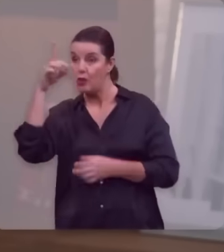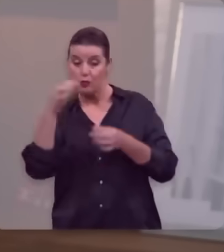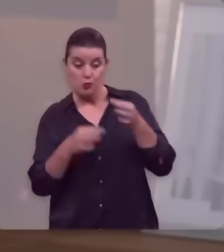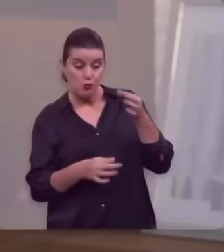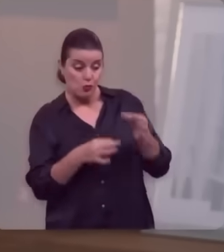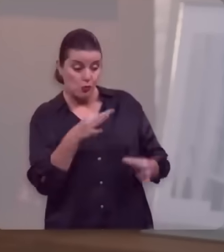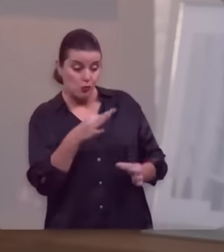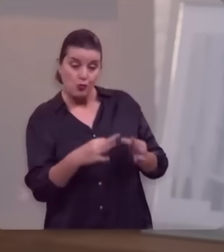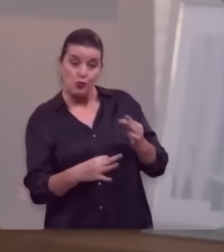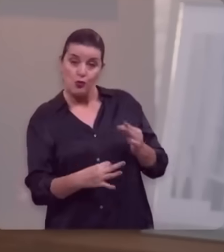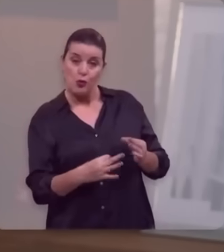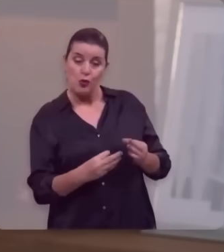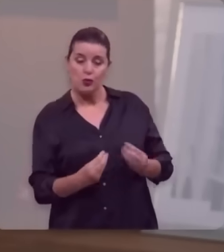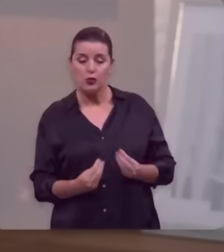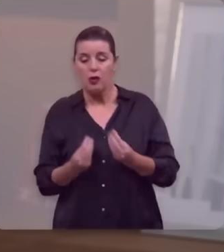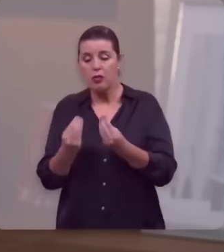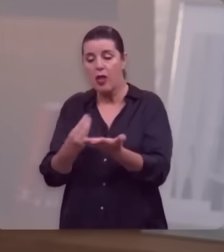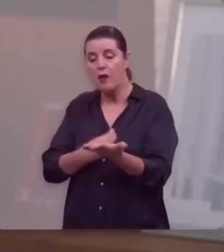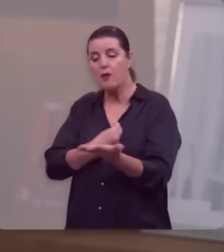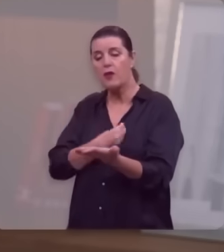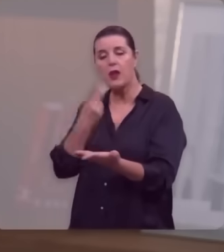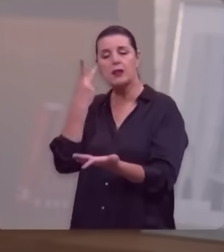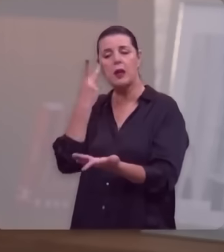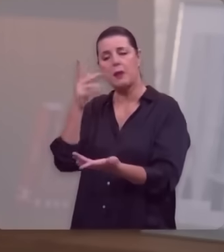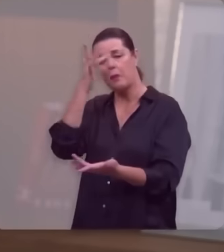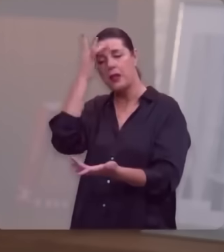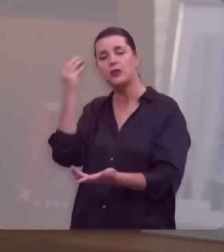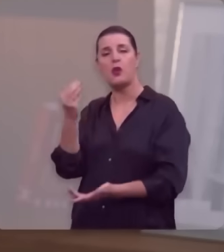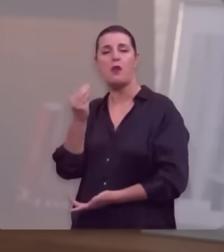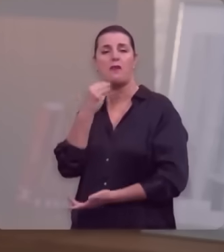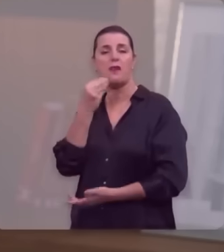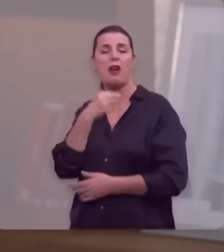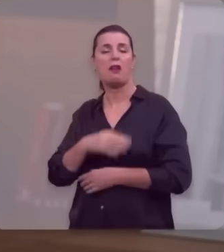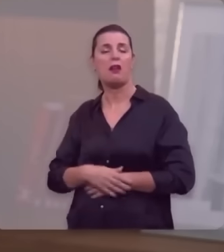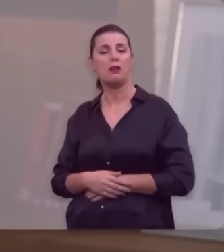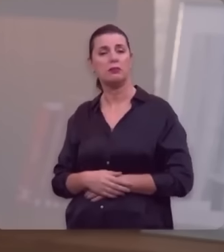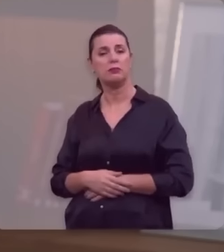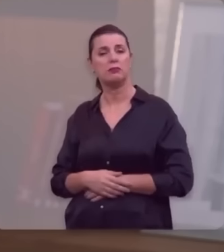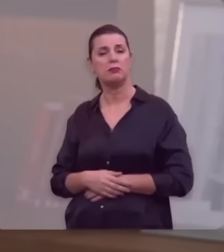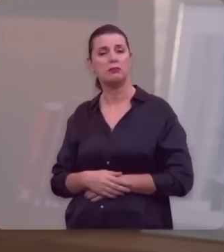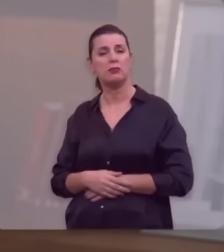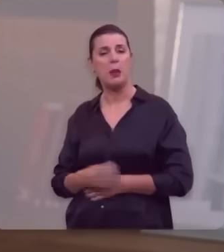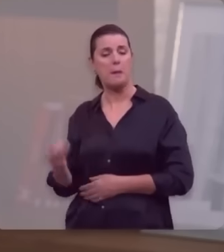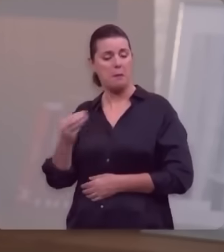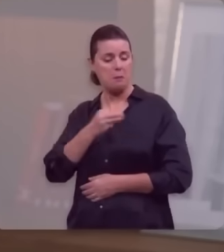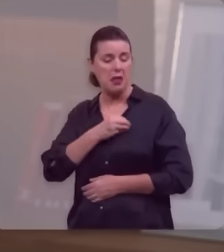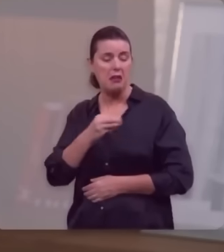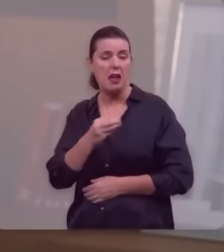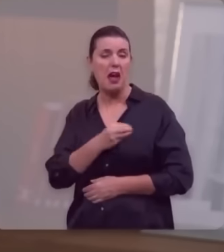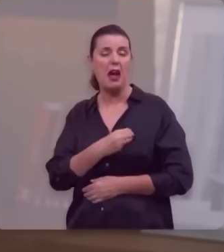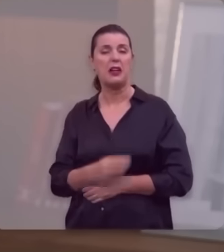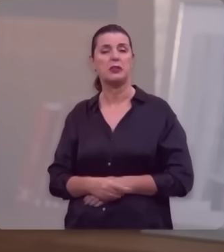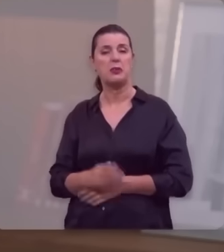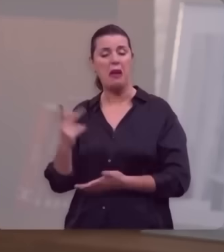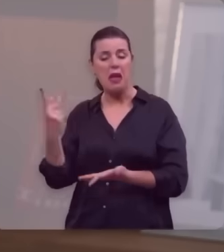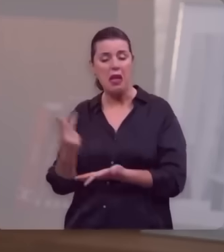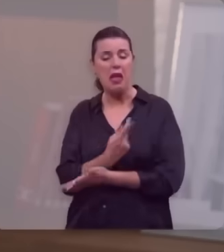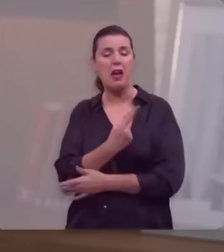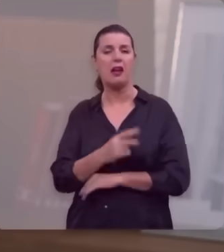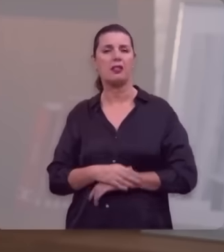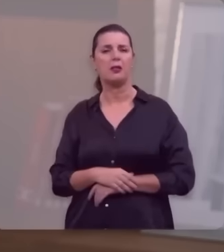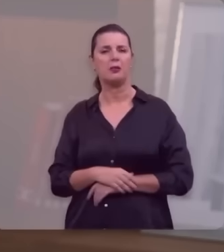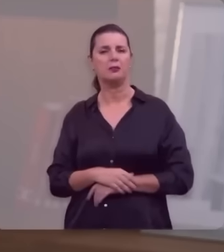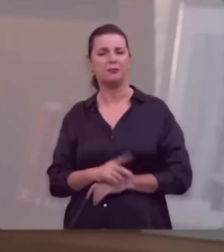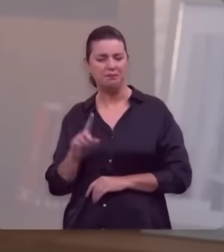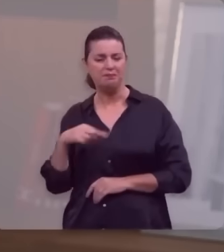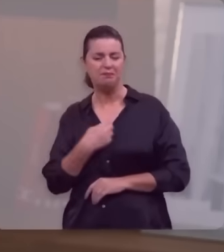injustos nós éramos fracos ímpios pecadores